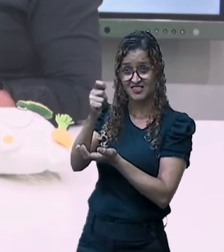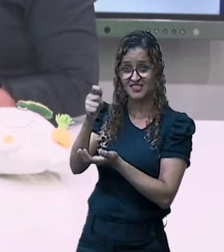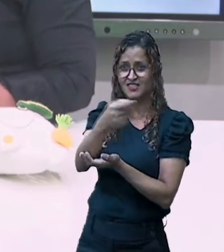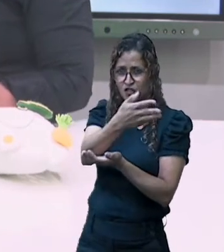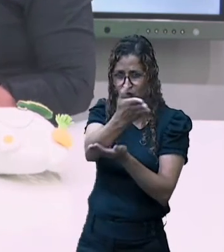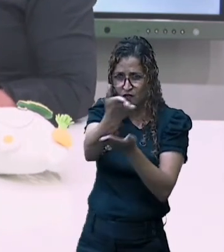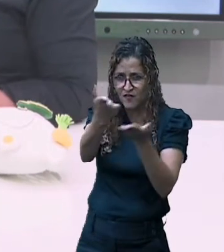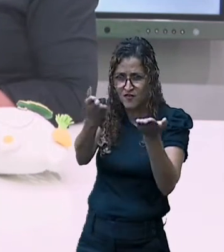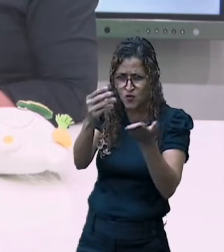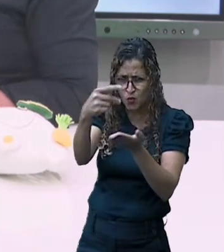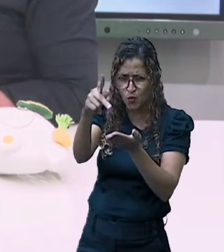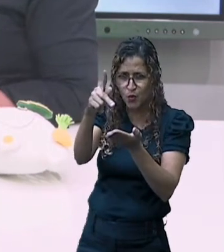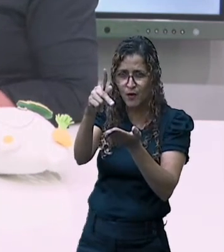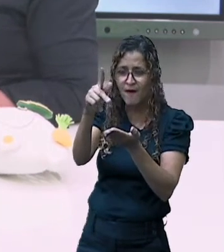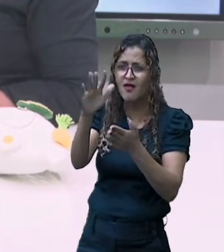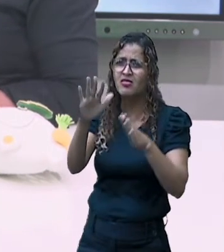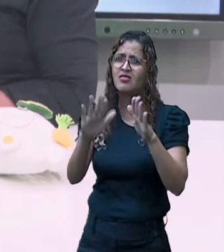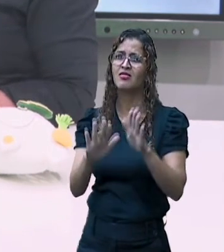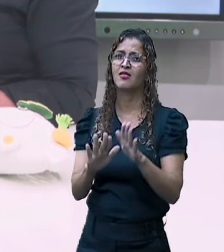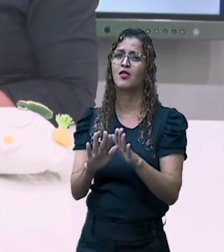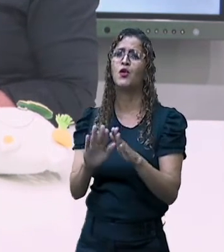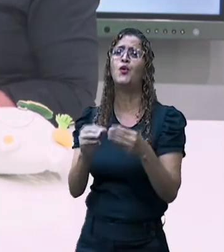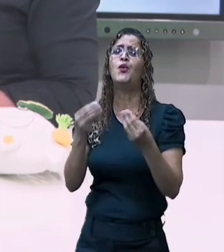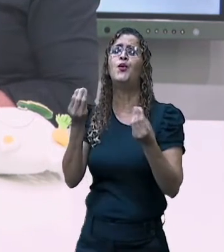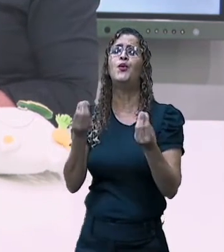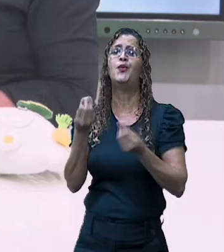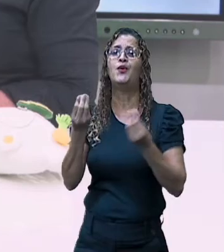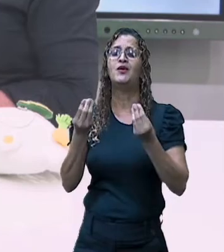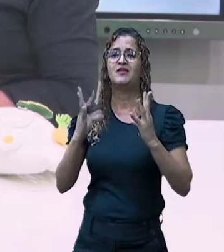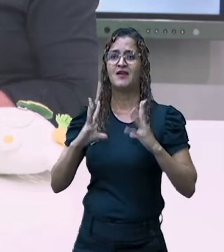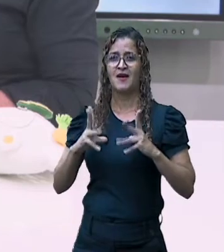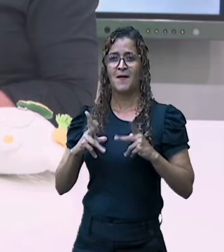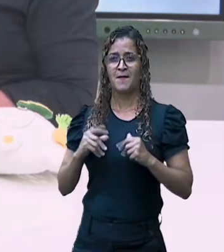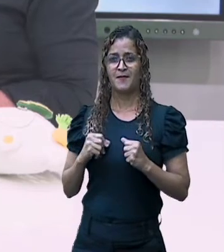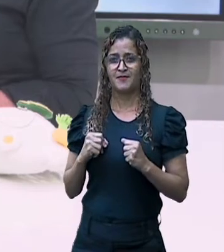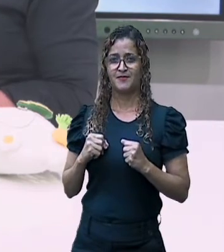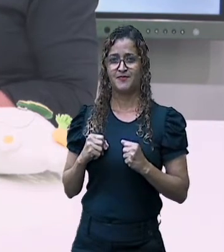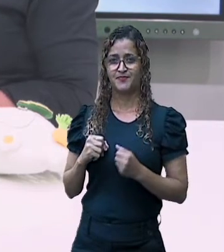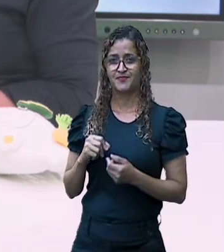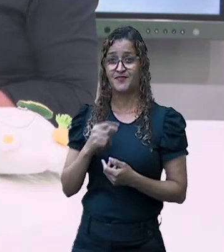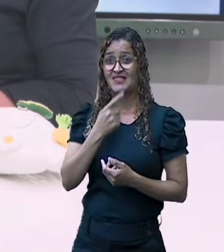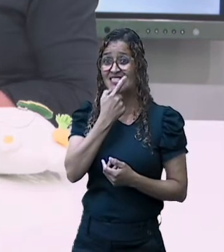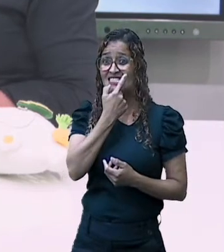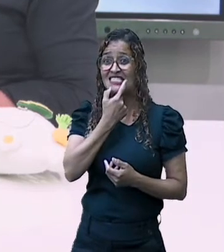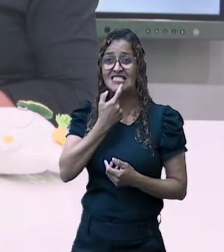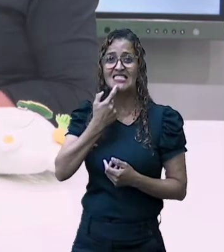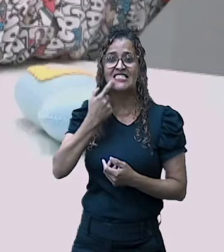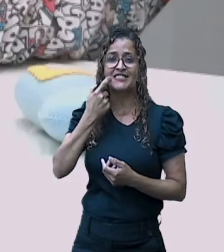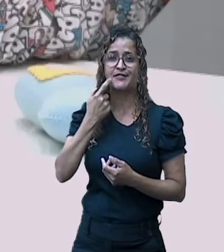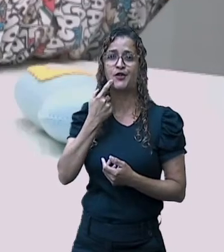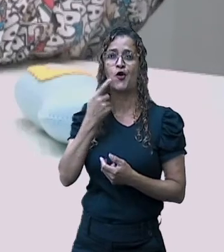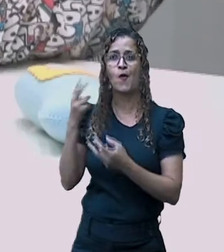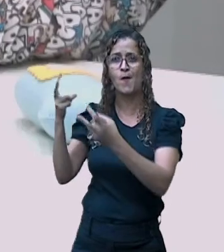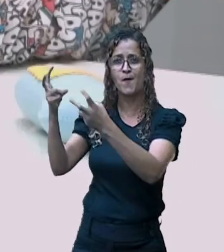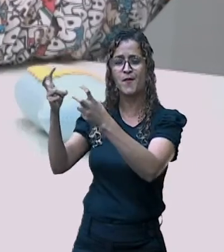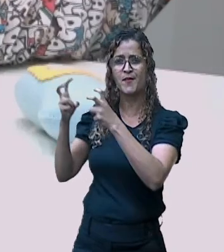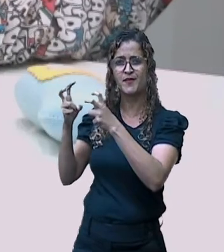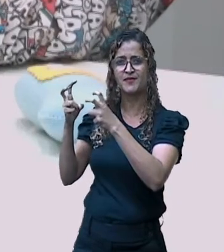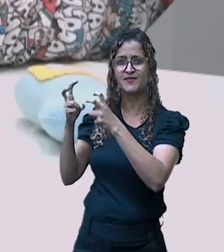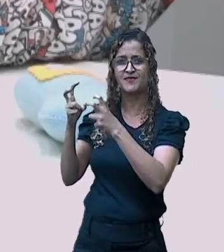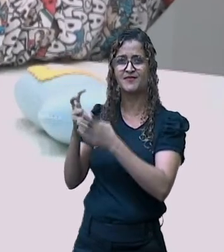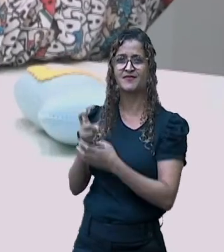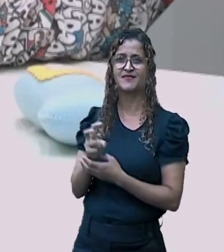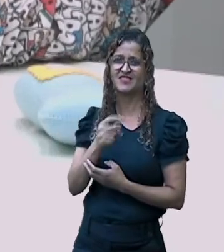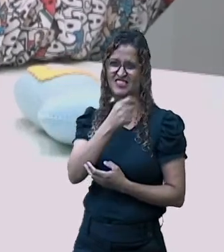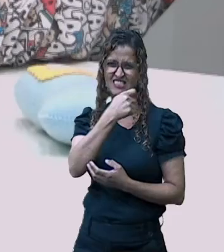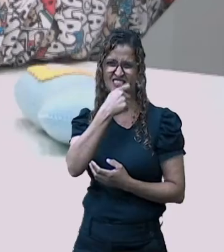de vocês. Como que a gente vai higienizar? A gente tem que higienizar todas as partes do dente. A gente não escova